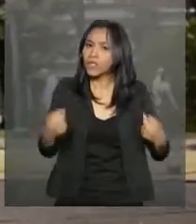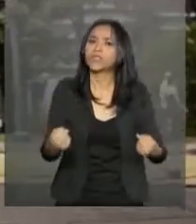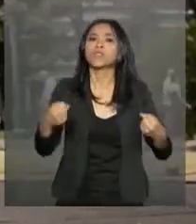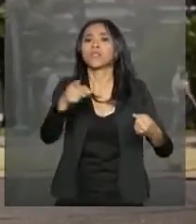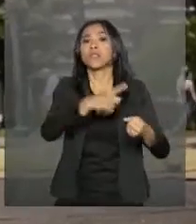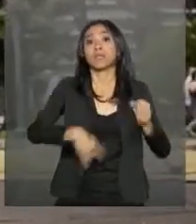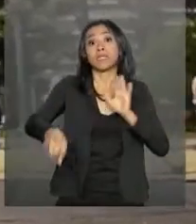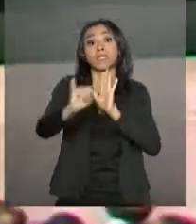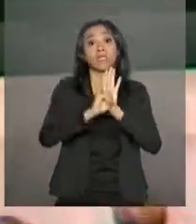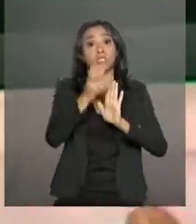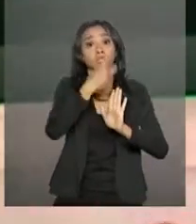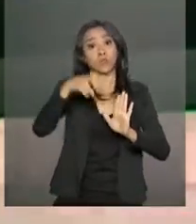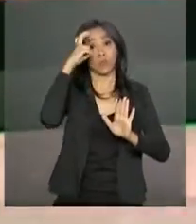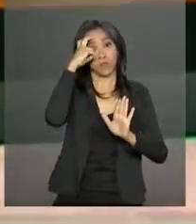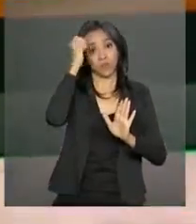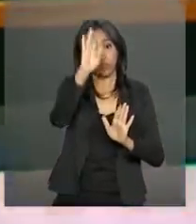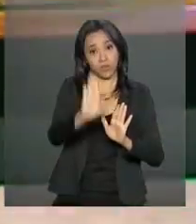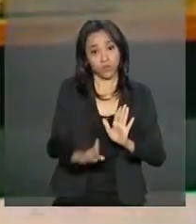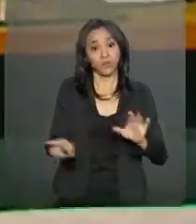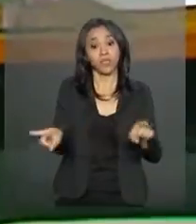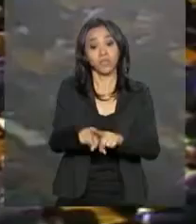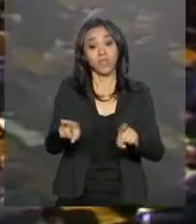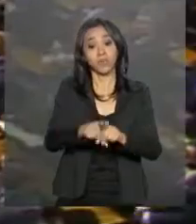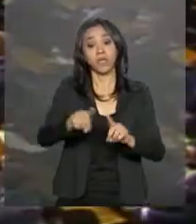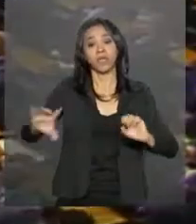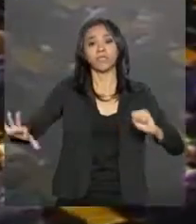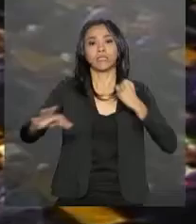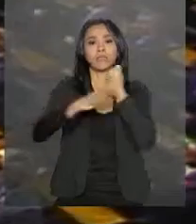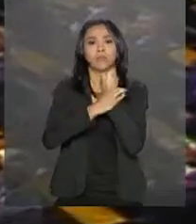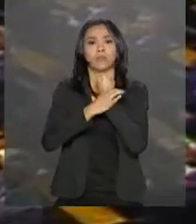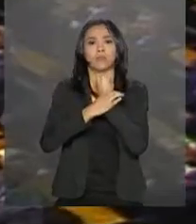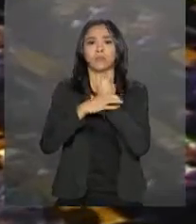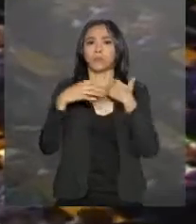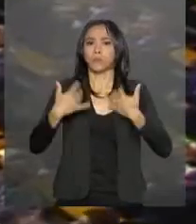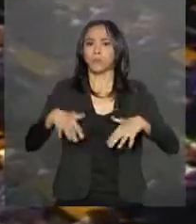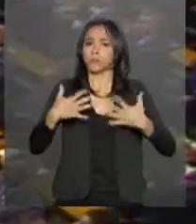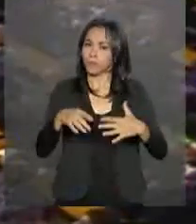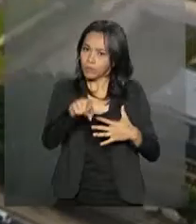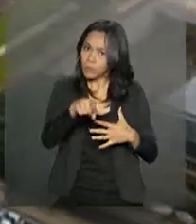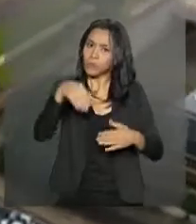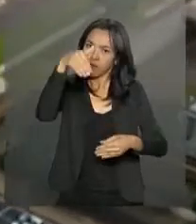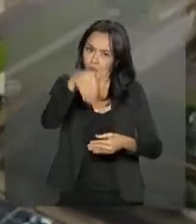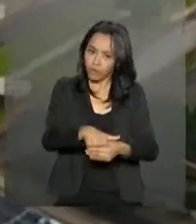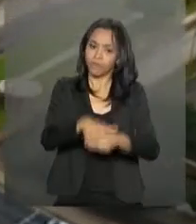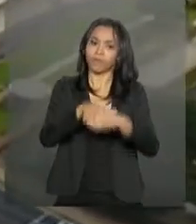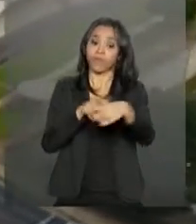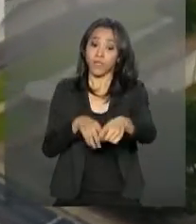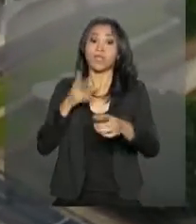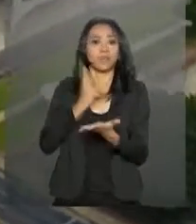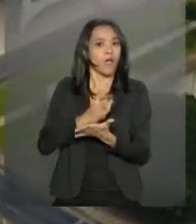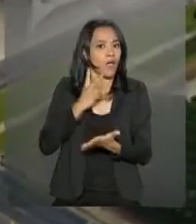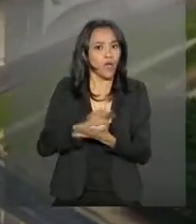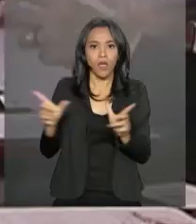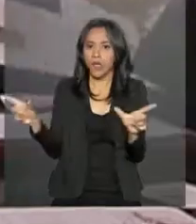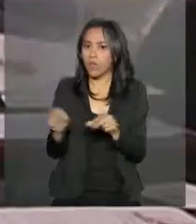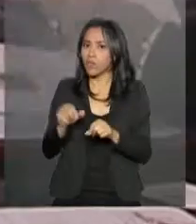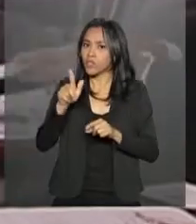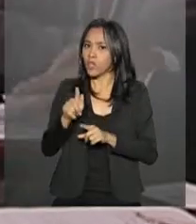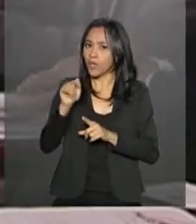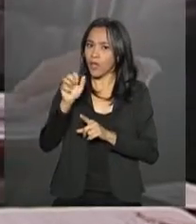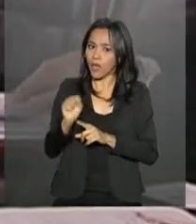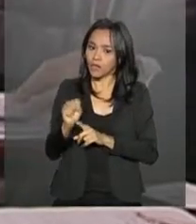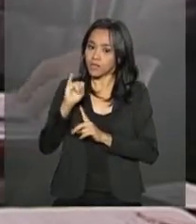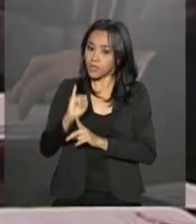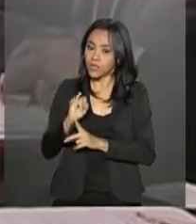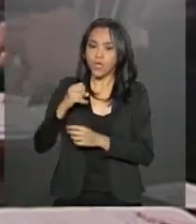da identidade cultural e consolidação da democracia em todo esse período o gs esteve presente auxiliando o presidente da